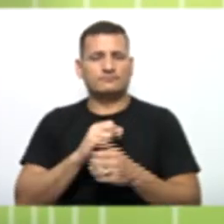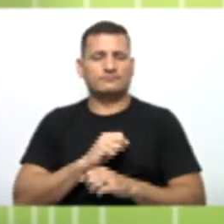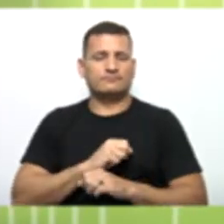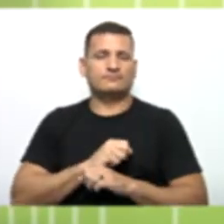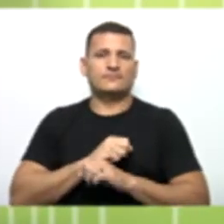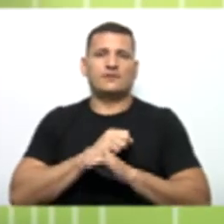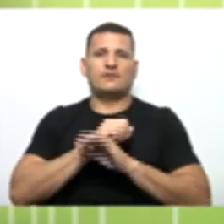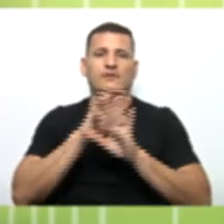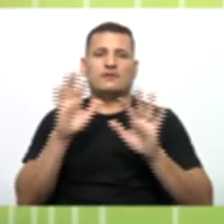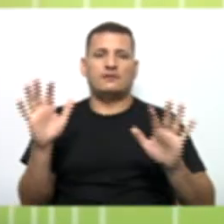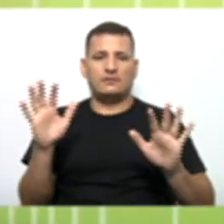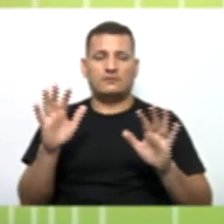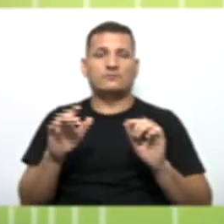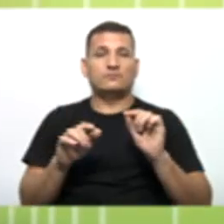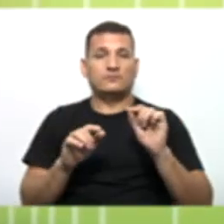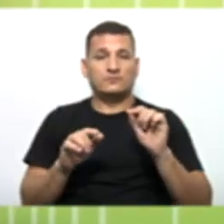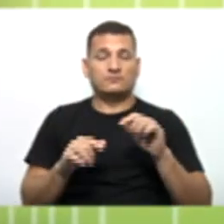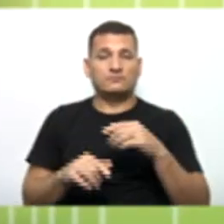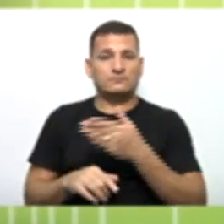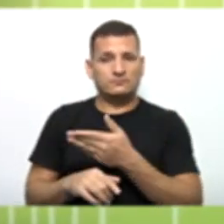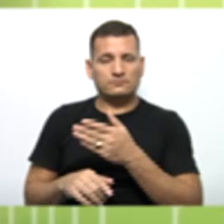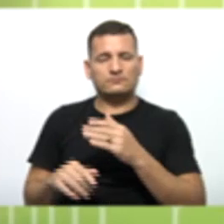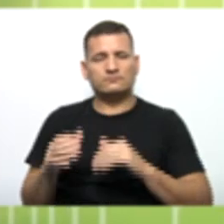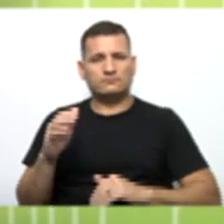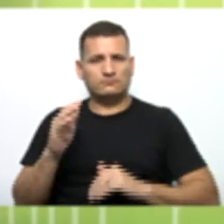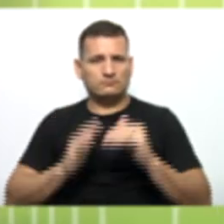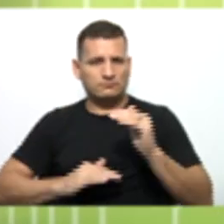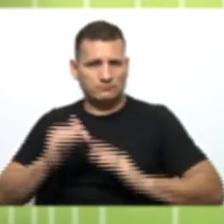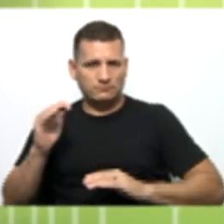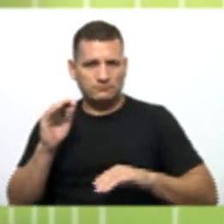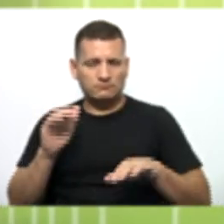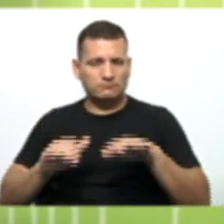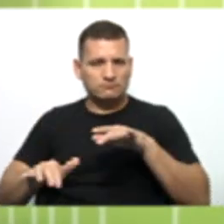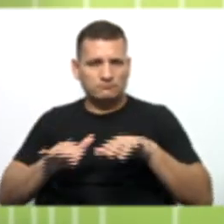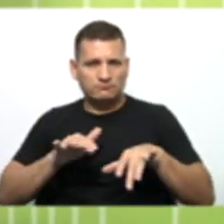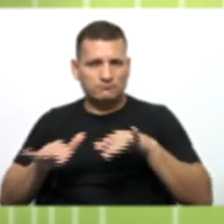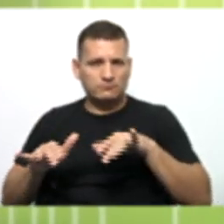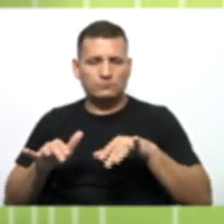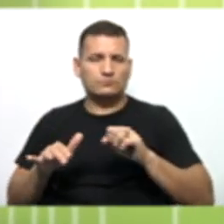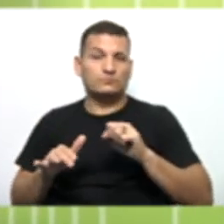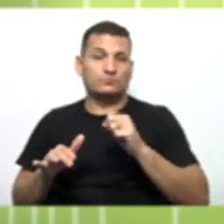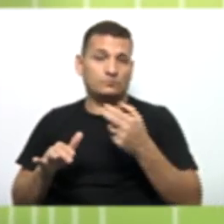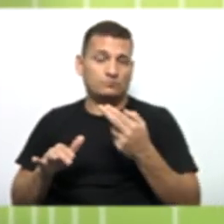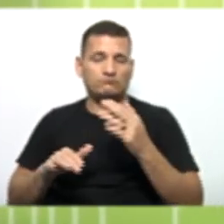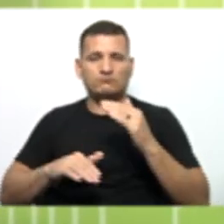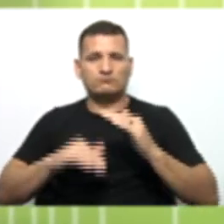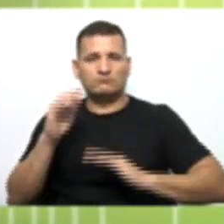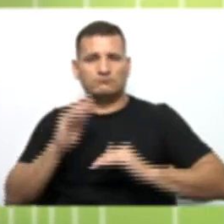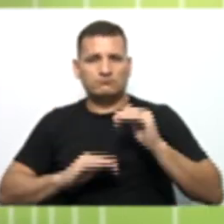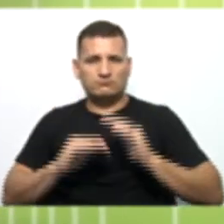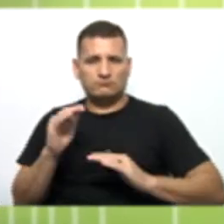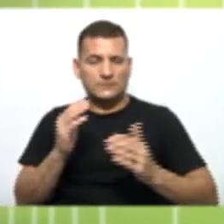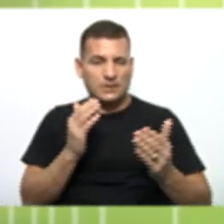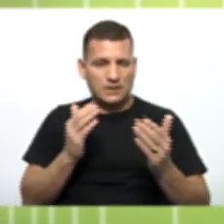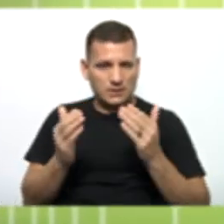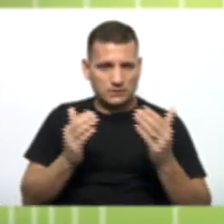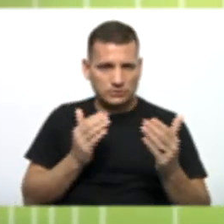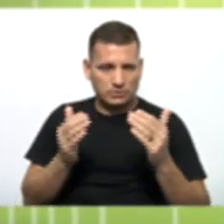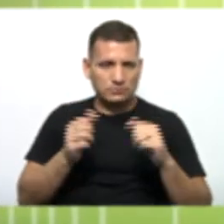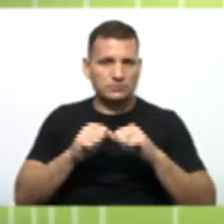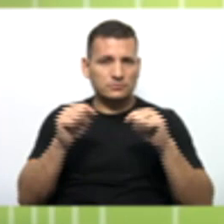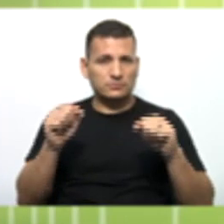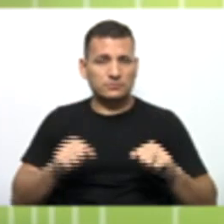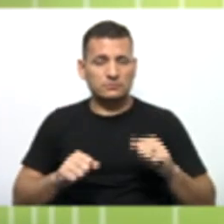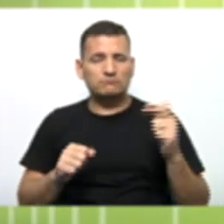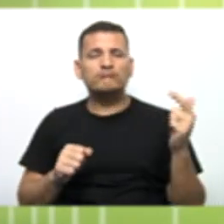certo? Aonde que o programador, o analista ou a pessoa que faz parte do seu projeto, ela consiga